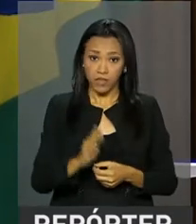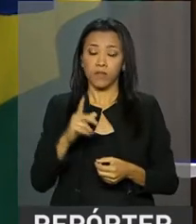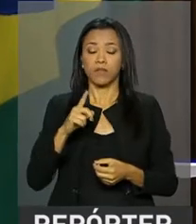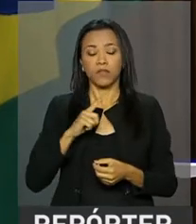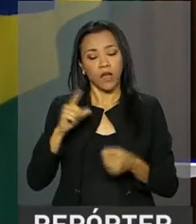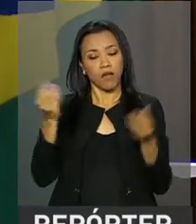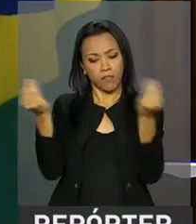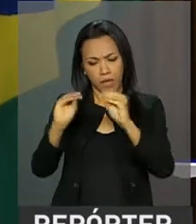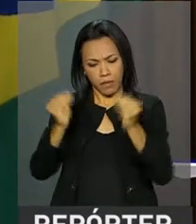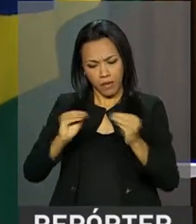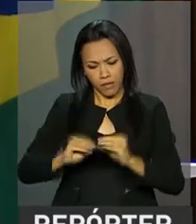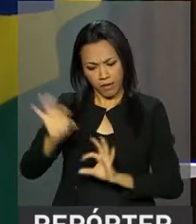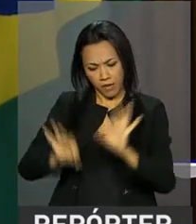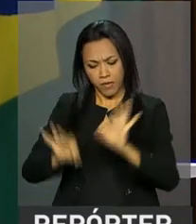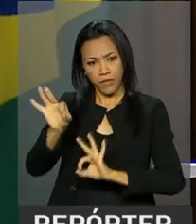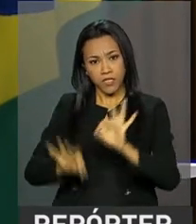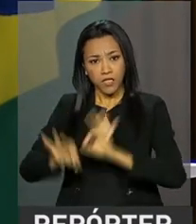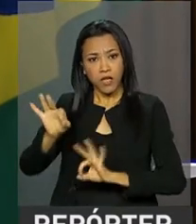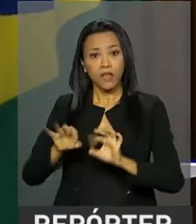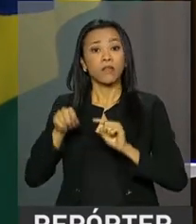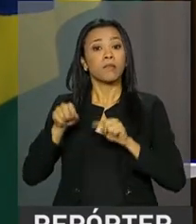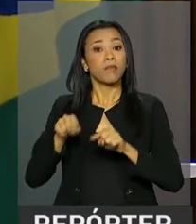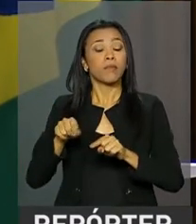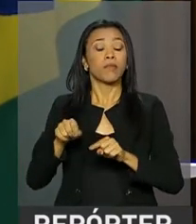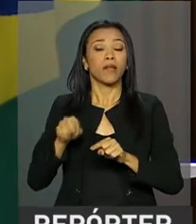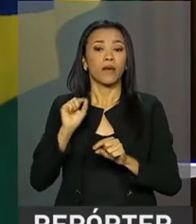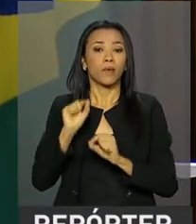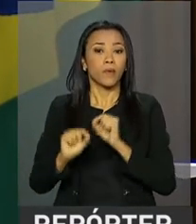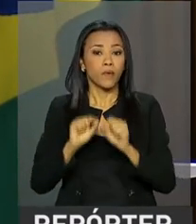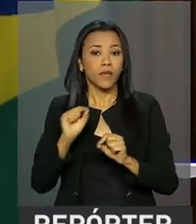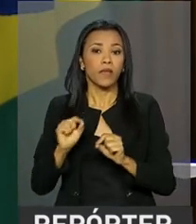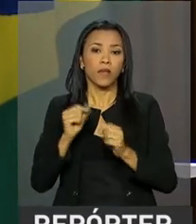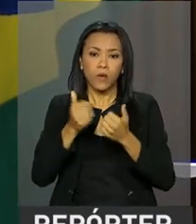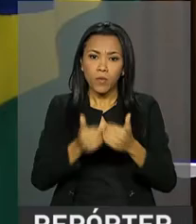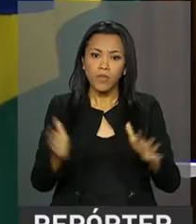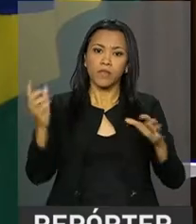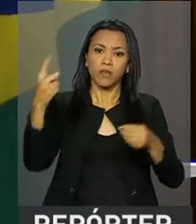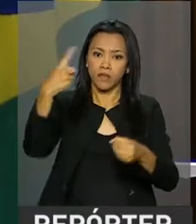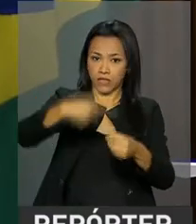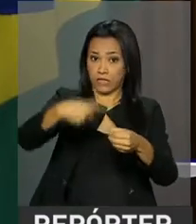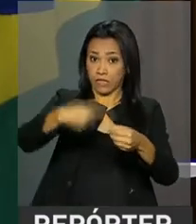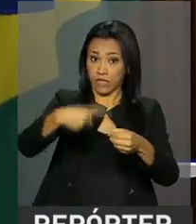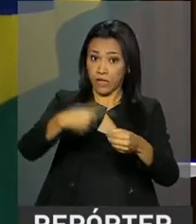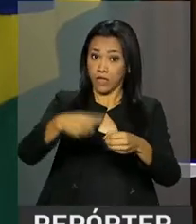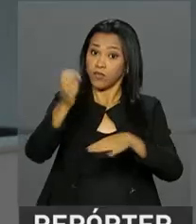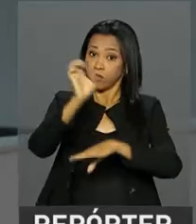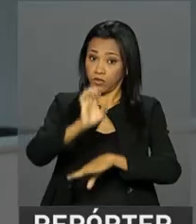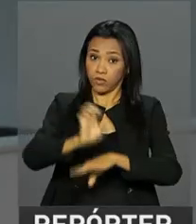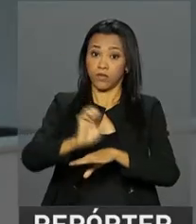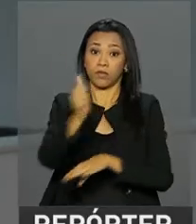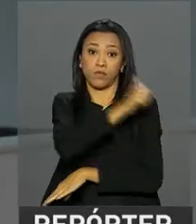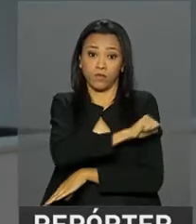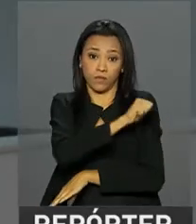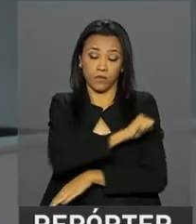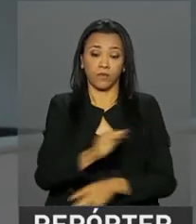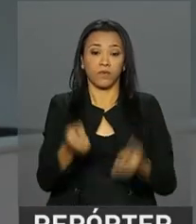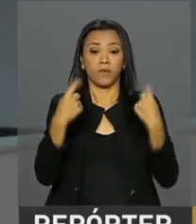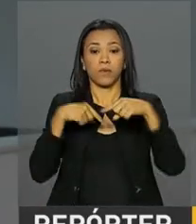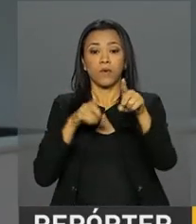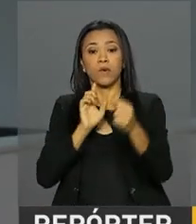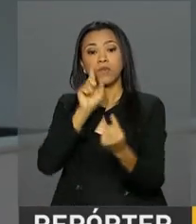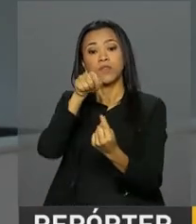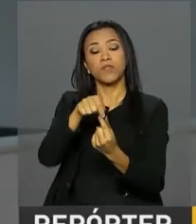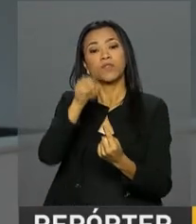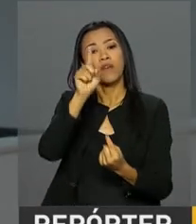para fazer operações na cidade inicialmente na cidade do rio de janeiro a idéia do plano é agir sobre